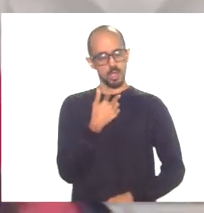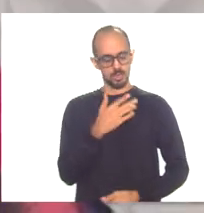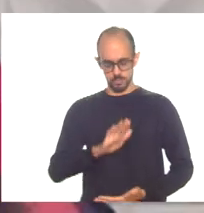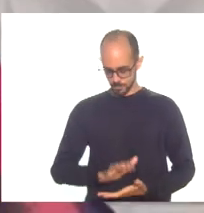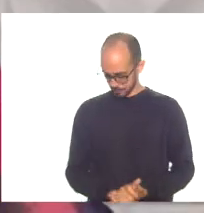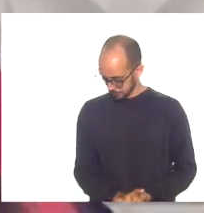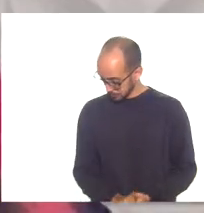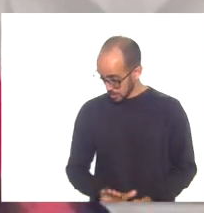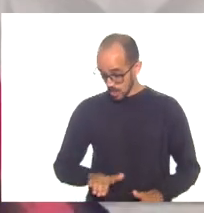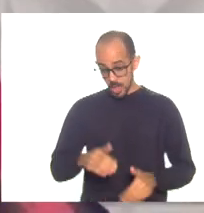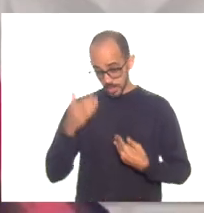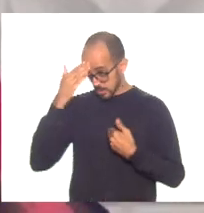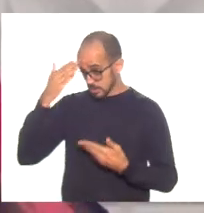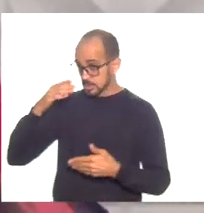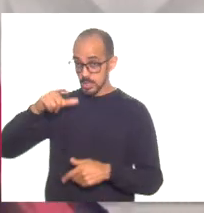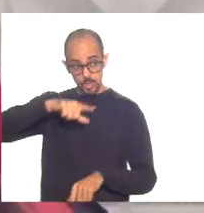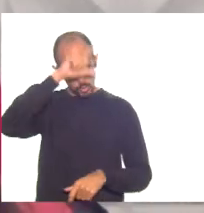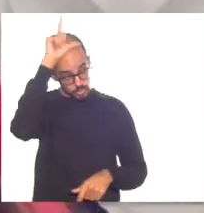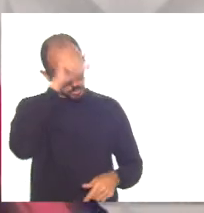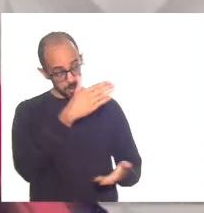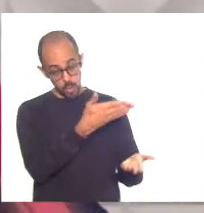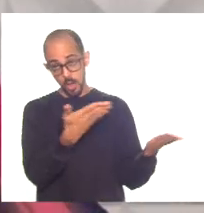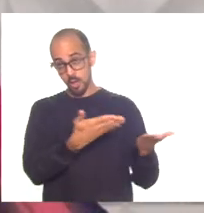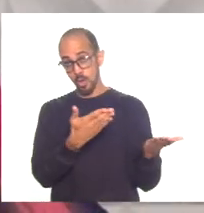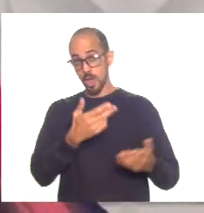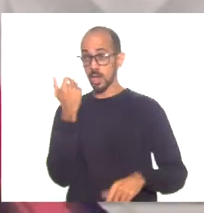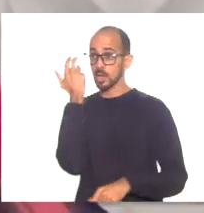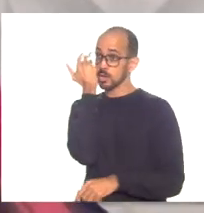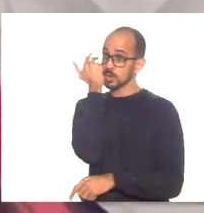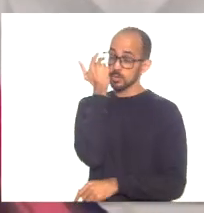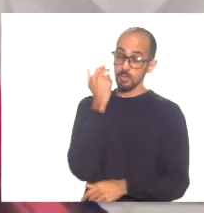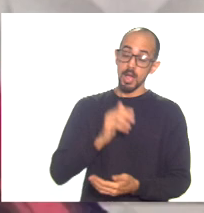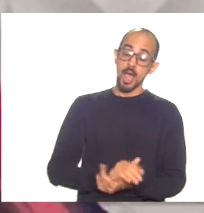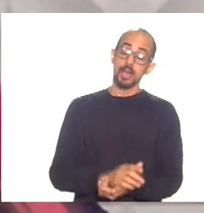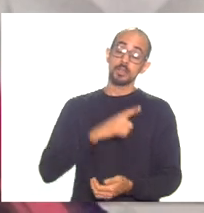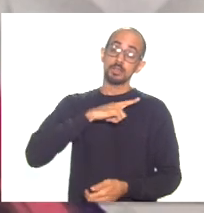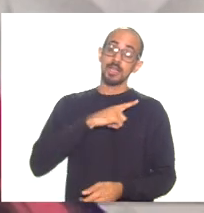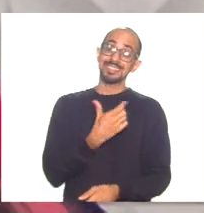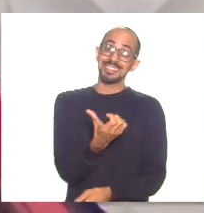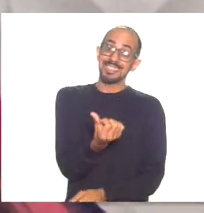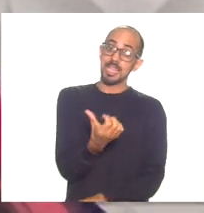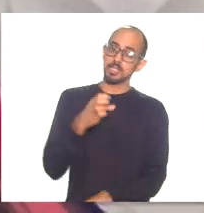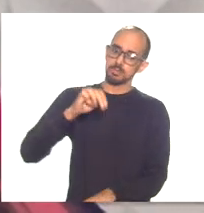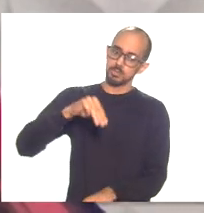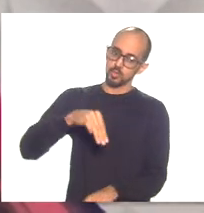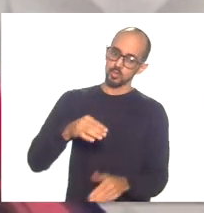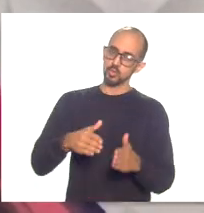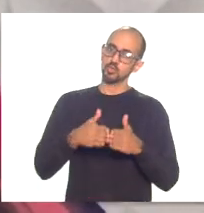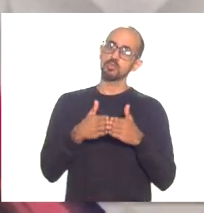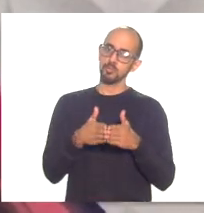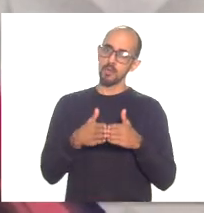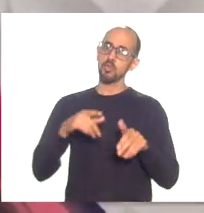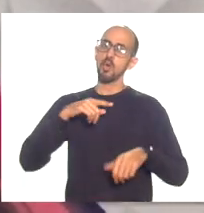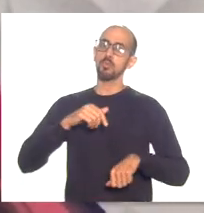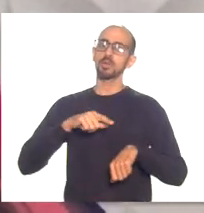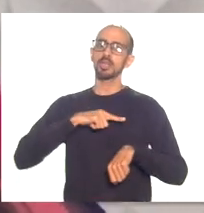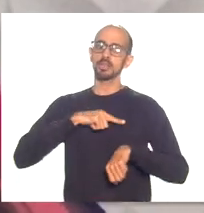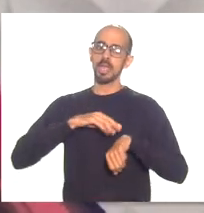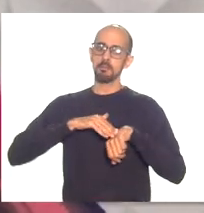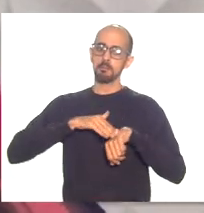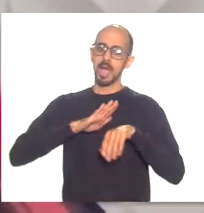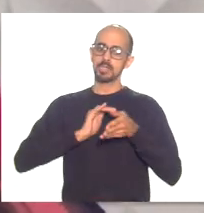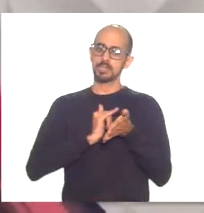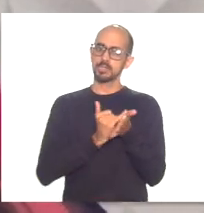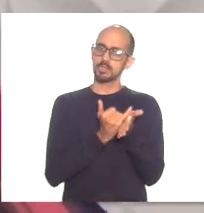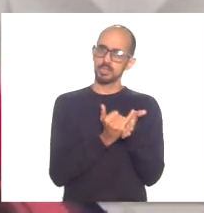Agradecendo ao deputado Guspau, deputado Eliomar, Vossa Excelência tem 6 minutos, porque aumentou o número de inscritos, por